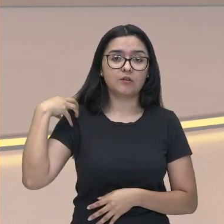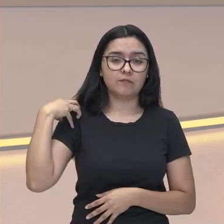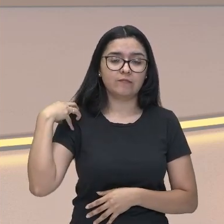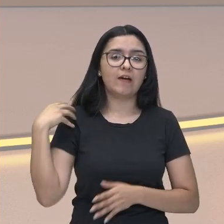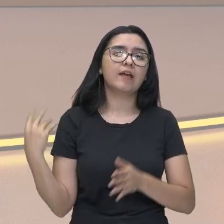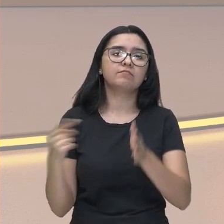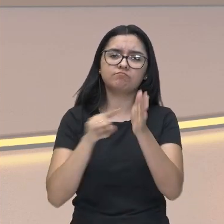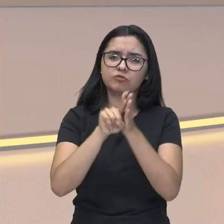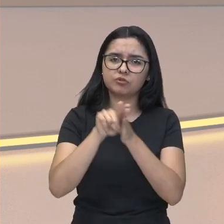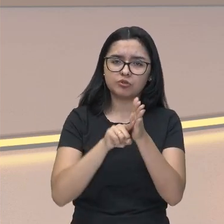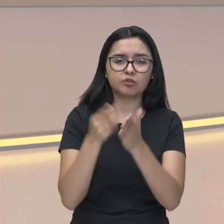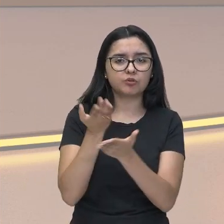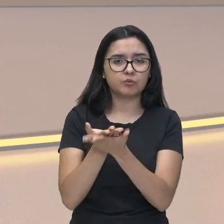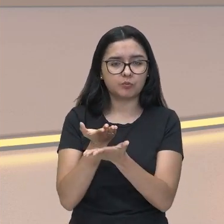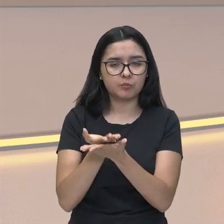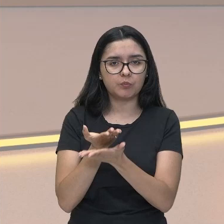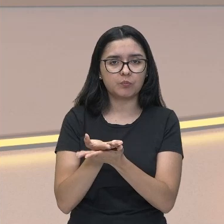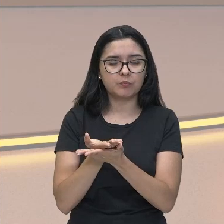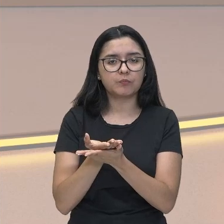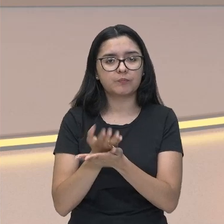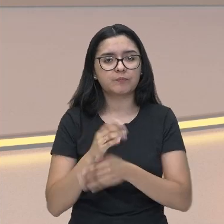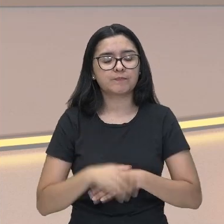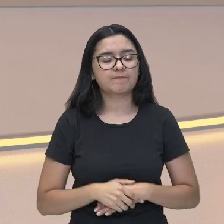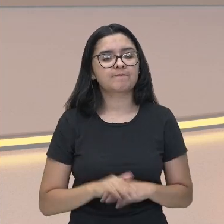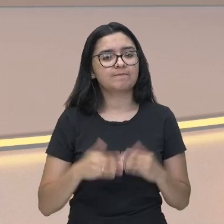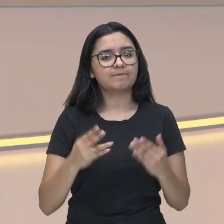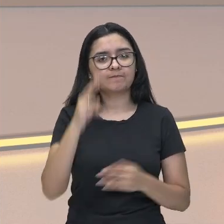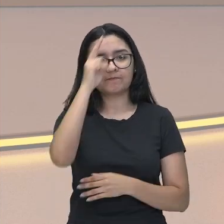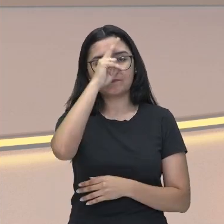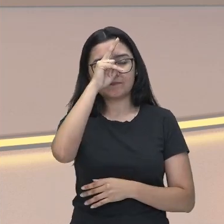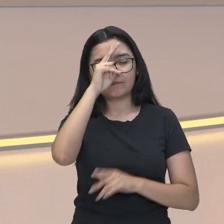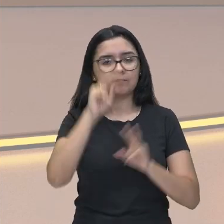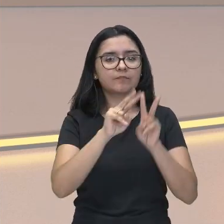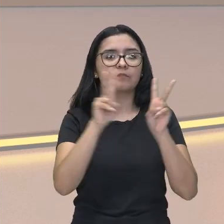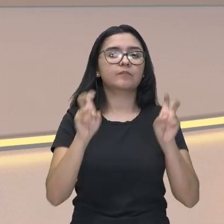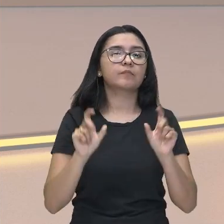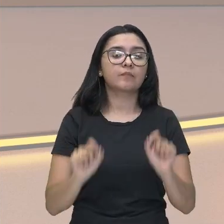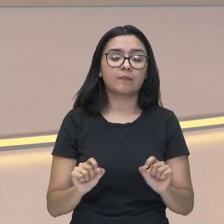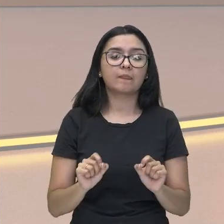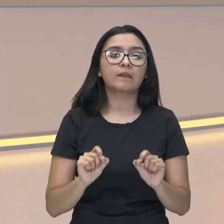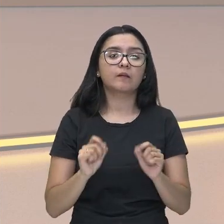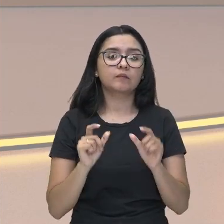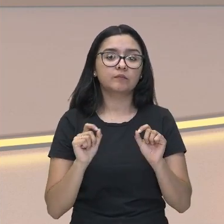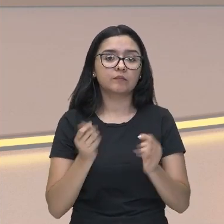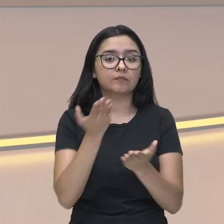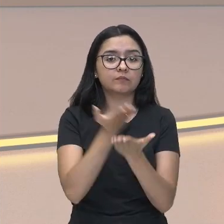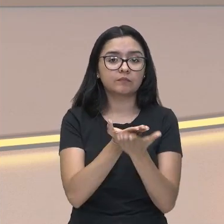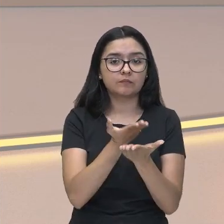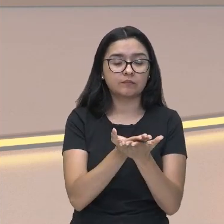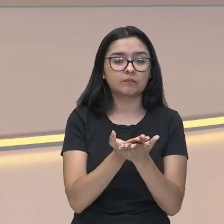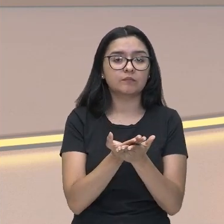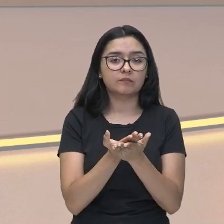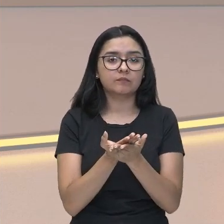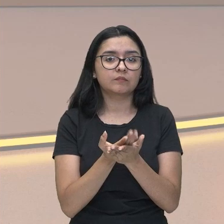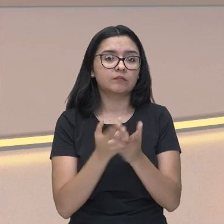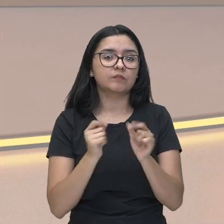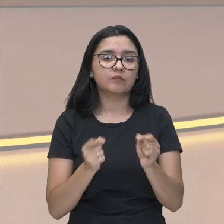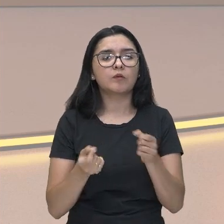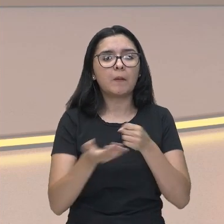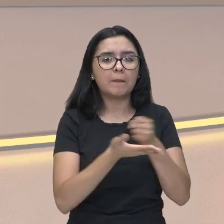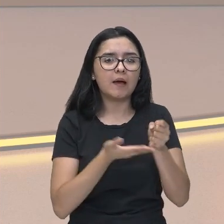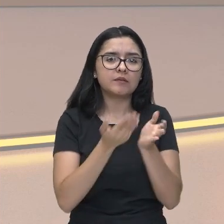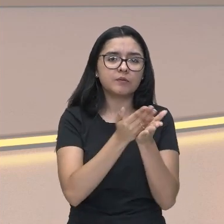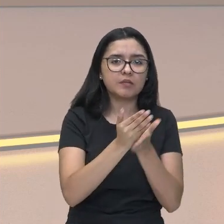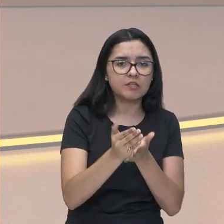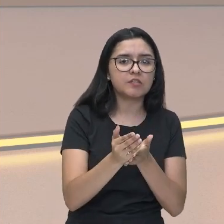essência, né? Então, nunca esqueçam, quando a gente fala de metafísica, nós estamos falando de princípio das coisas, né?